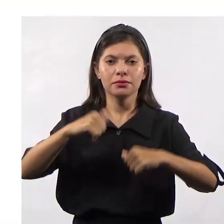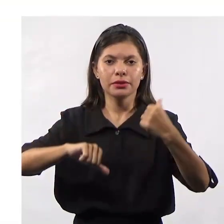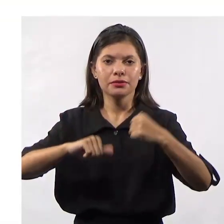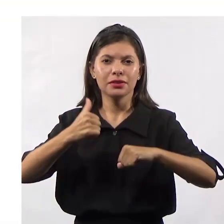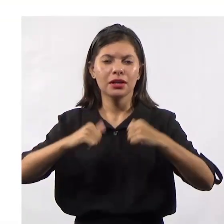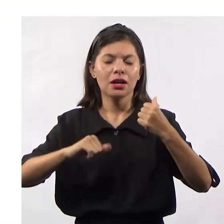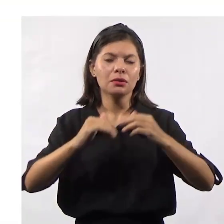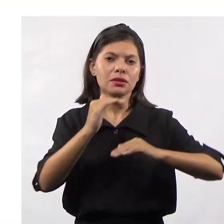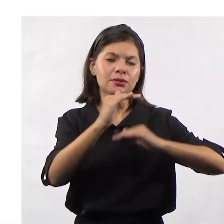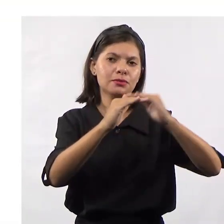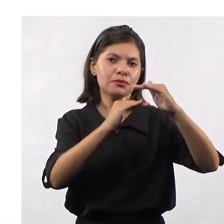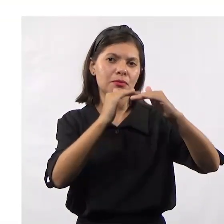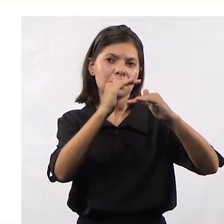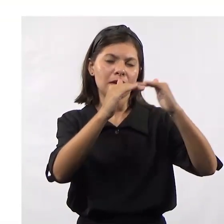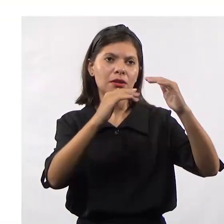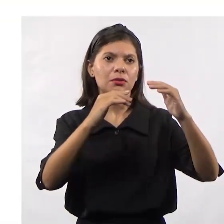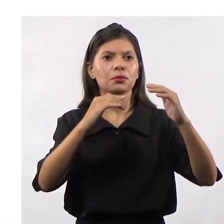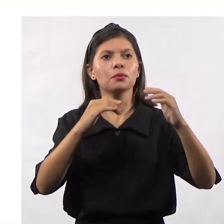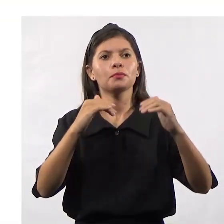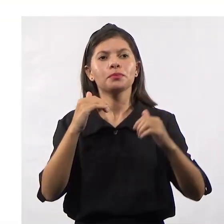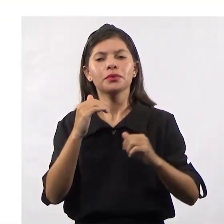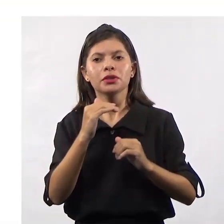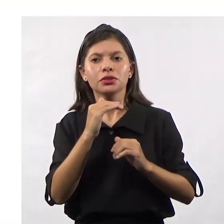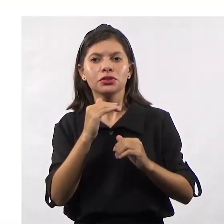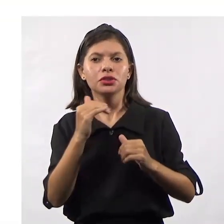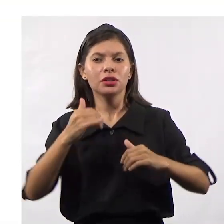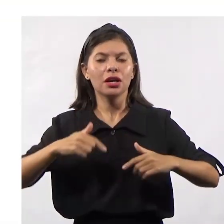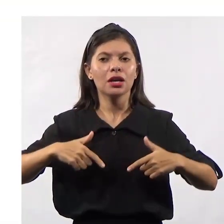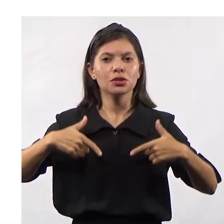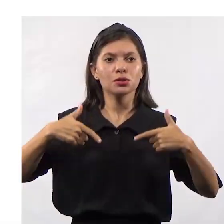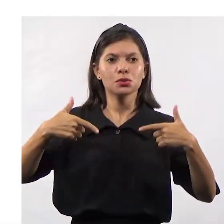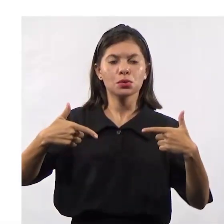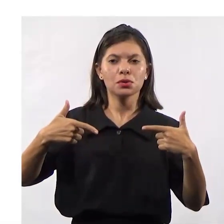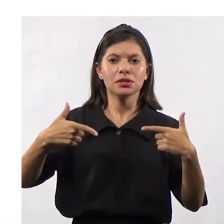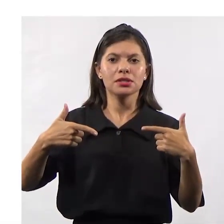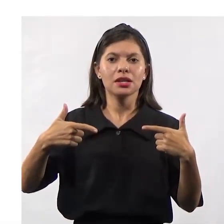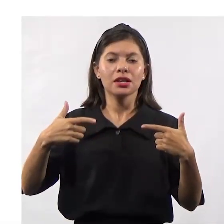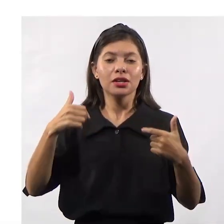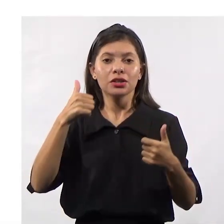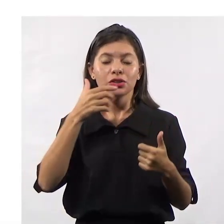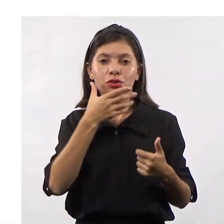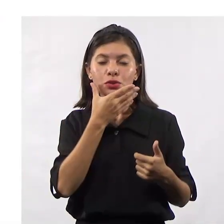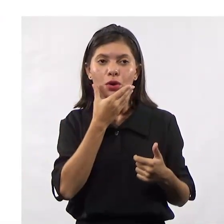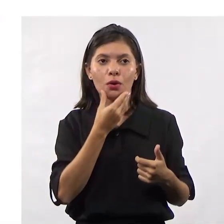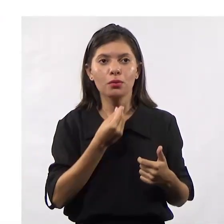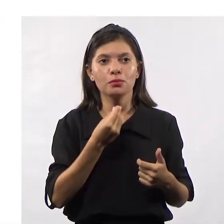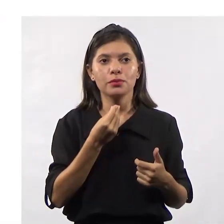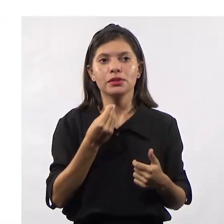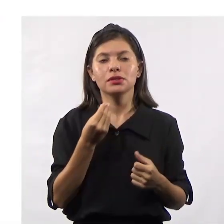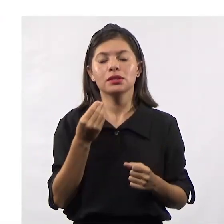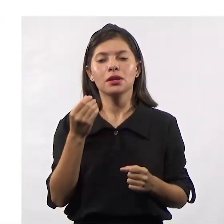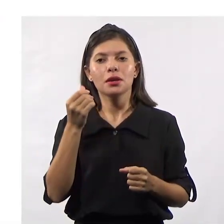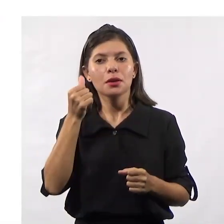pelo licitante de ações de equidade, olha aí, entre homens e mulheres no ambiente de trabalho conforme